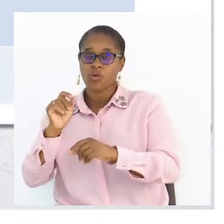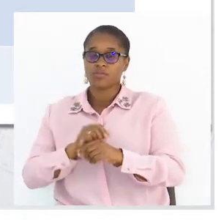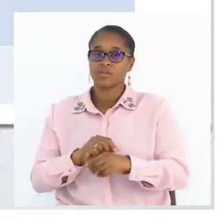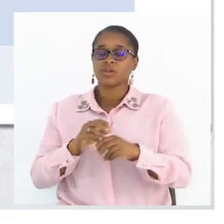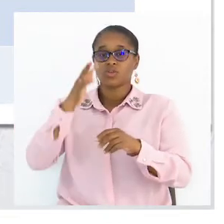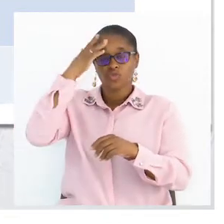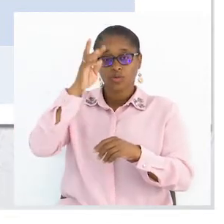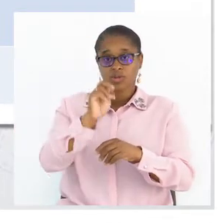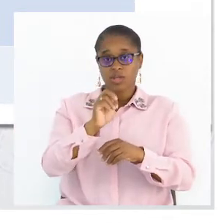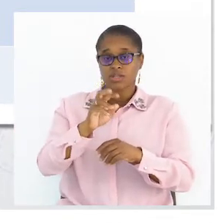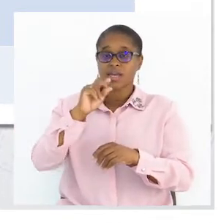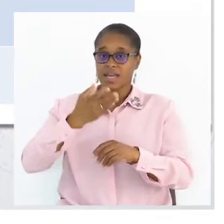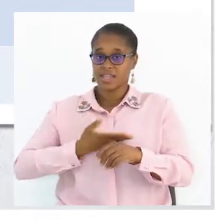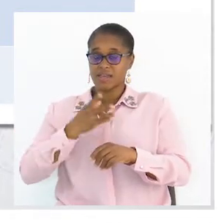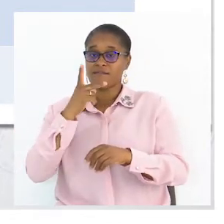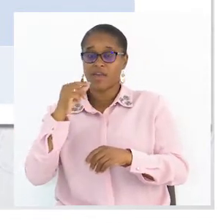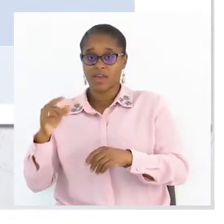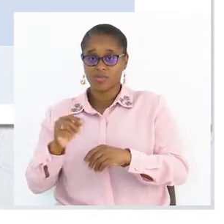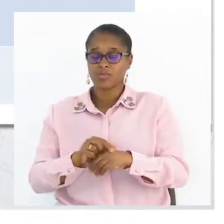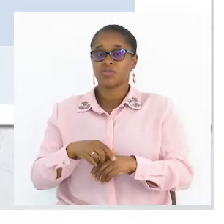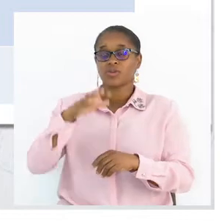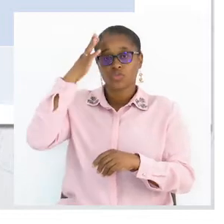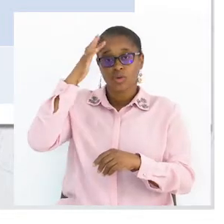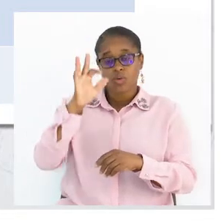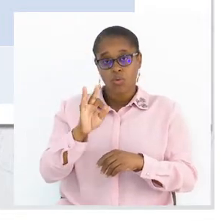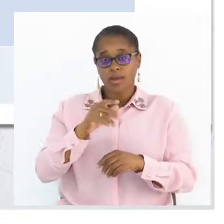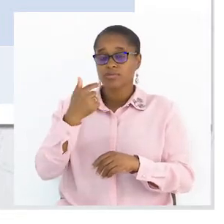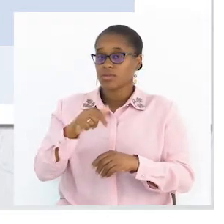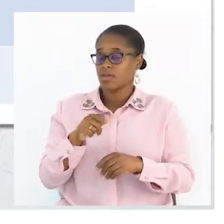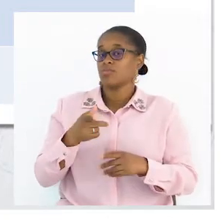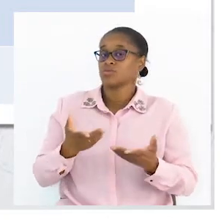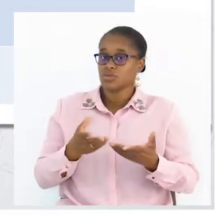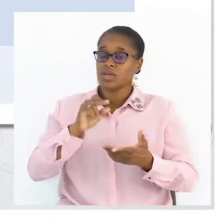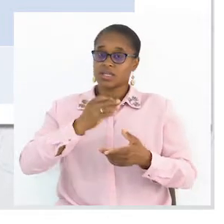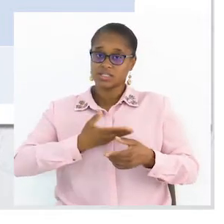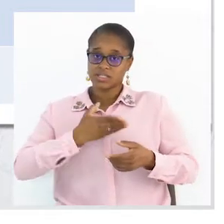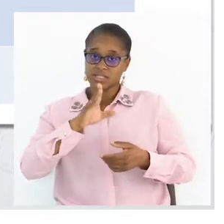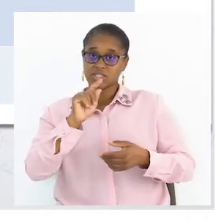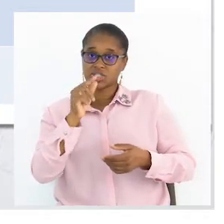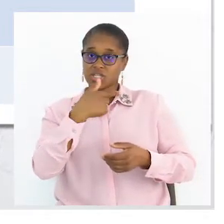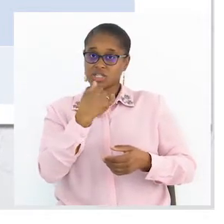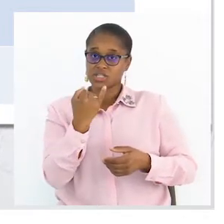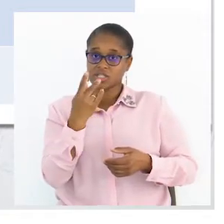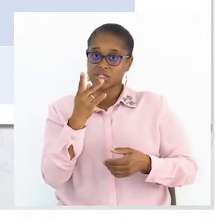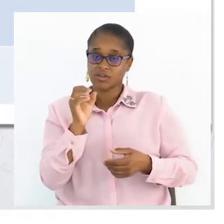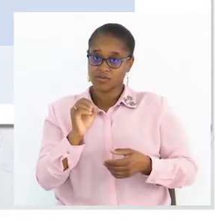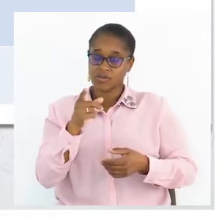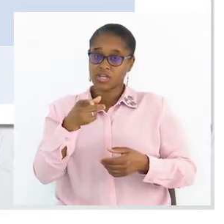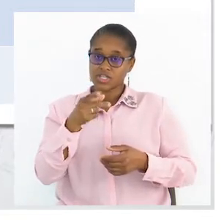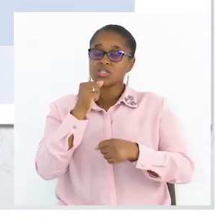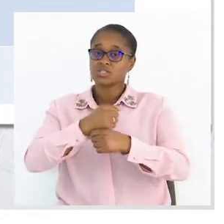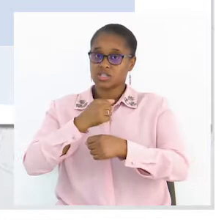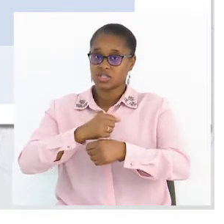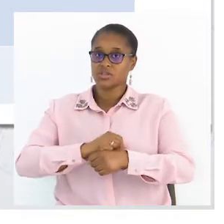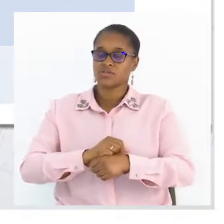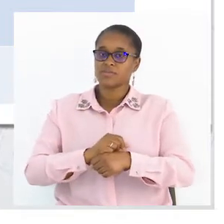Número 3, o advérbio. E no número 4, temos o adjetivo. Esses